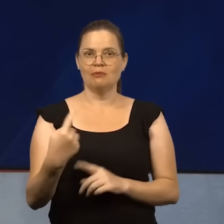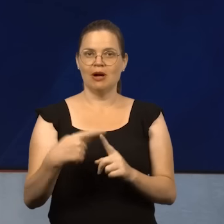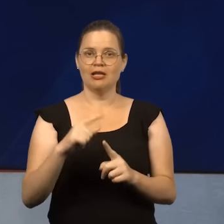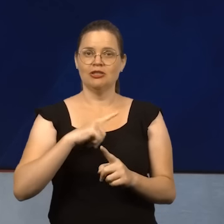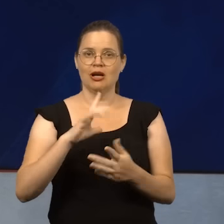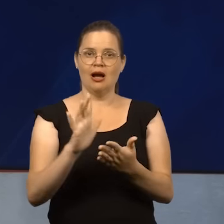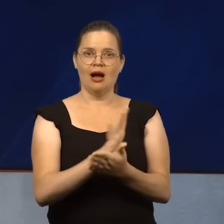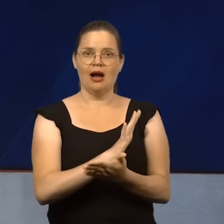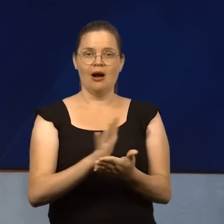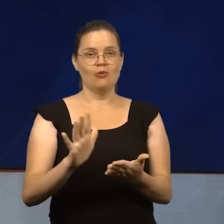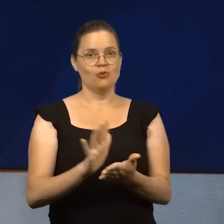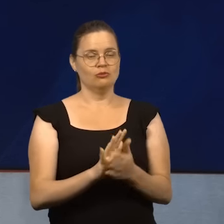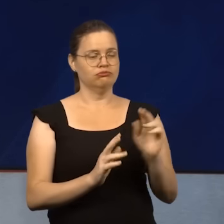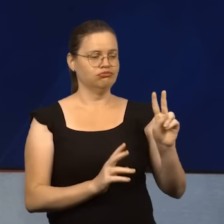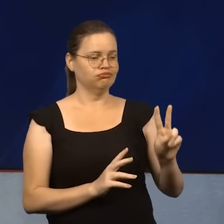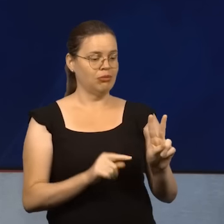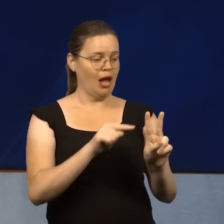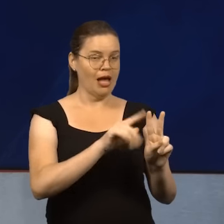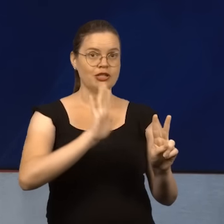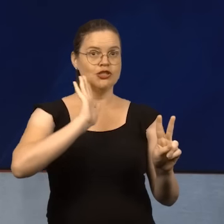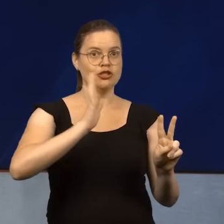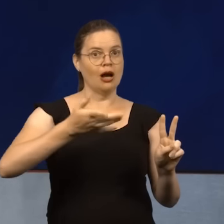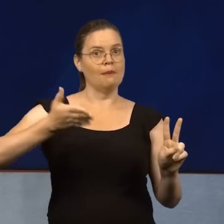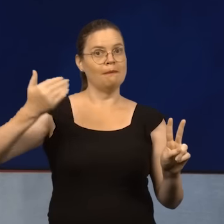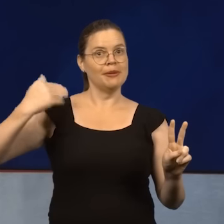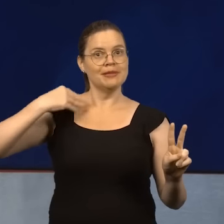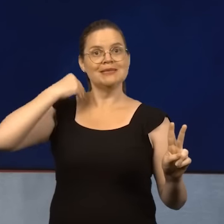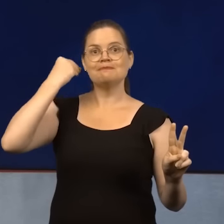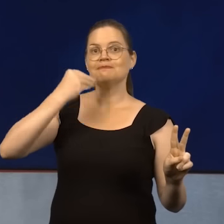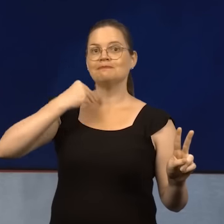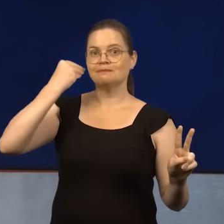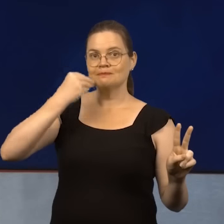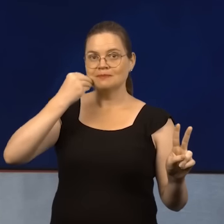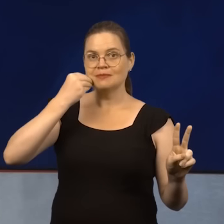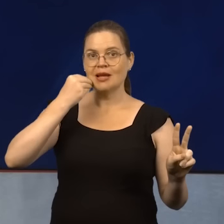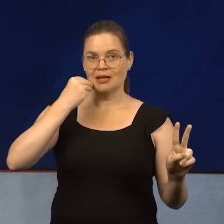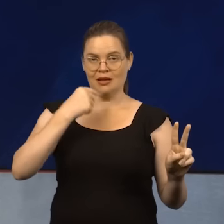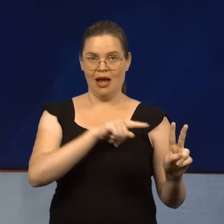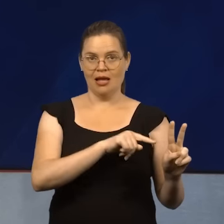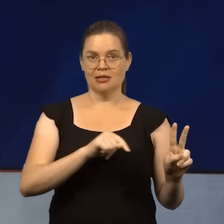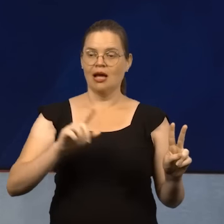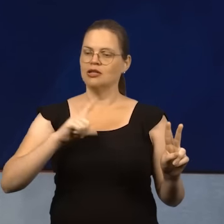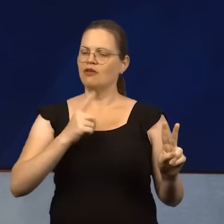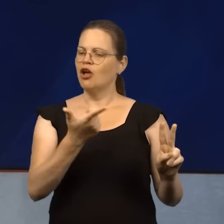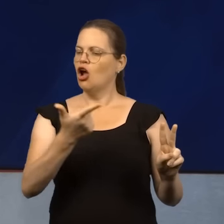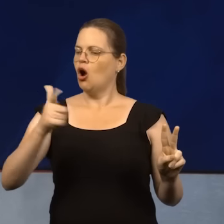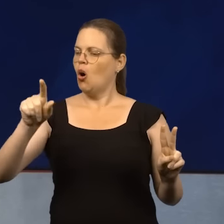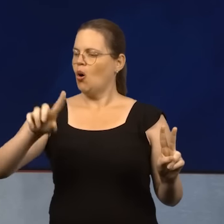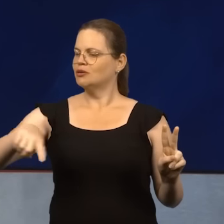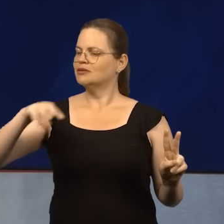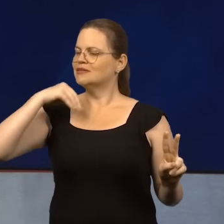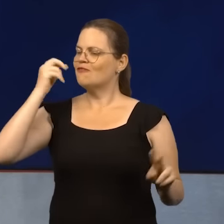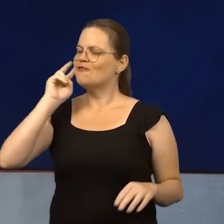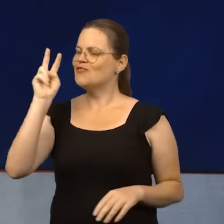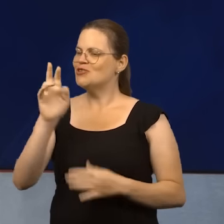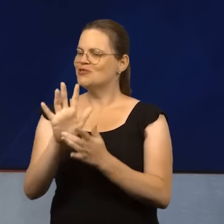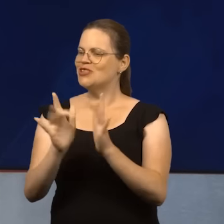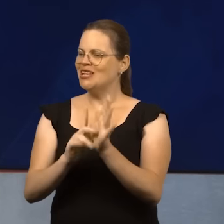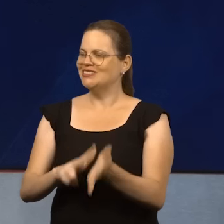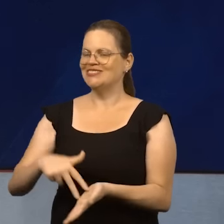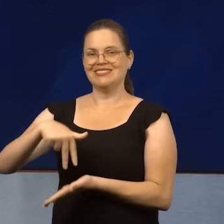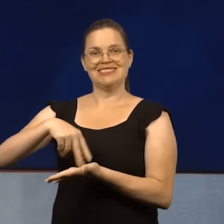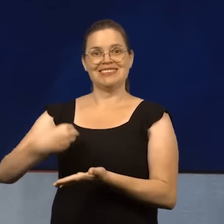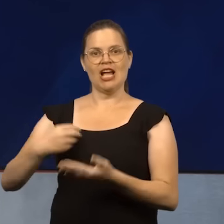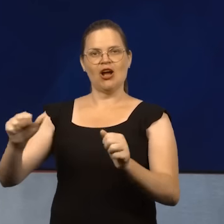alguns que já tiveram a experiência com Jesus ressuscitado glorificavam, se alegravam, esses